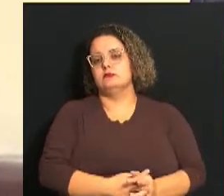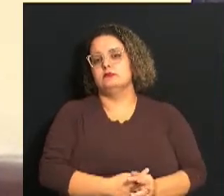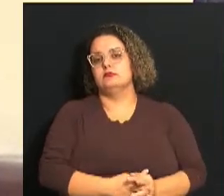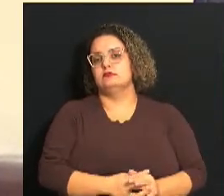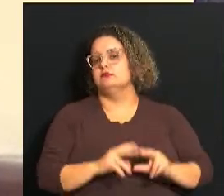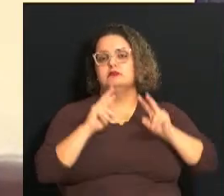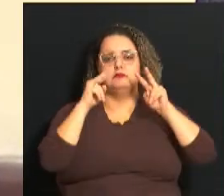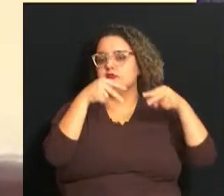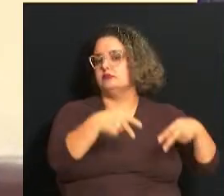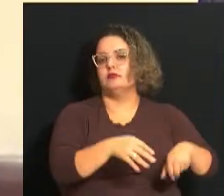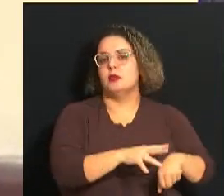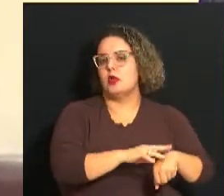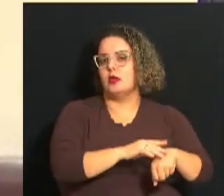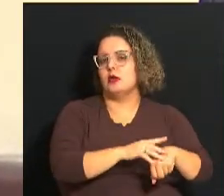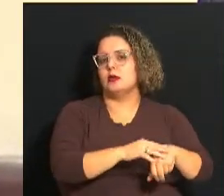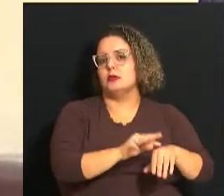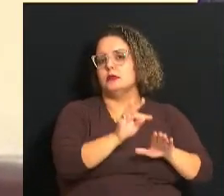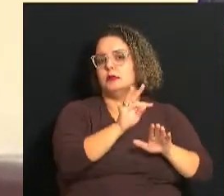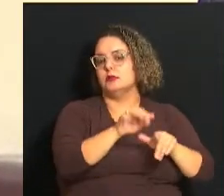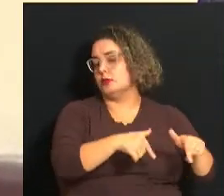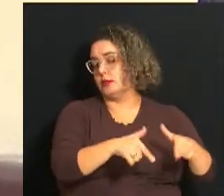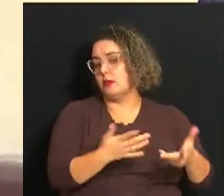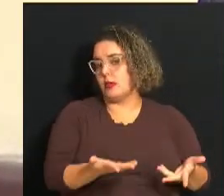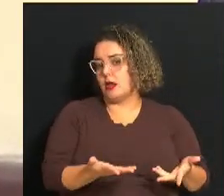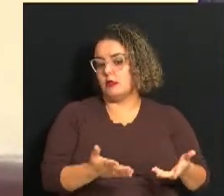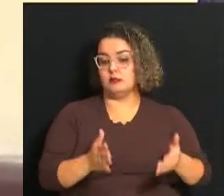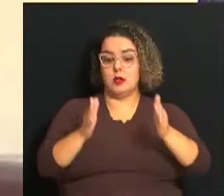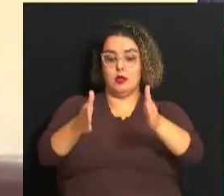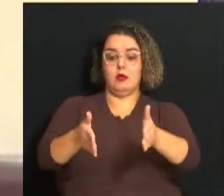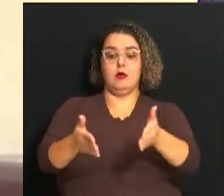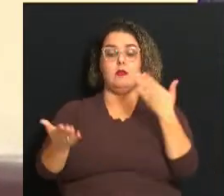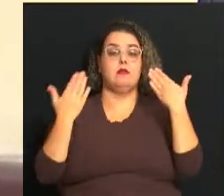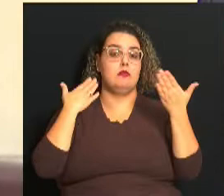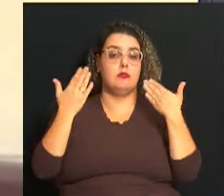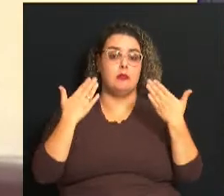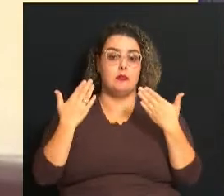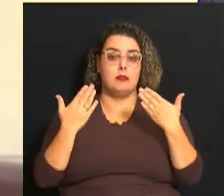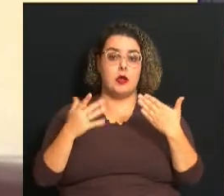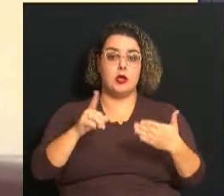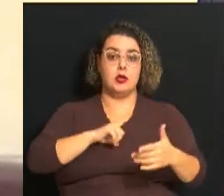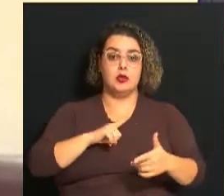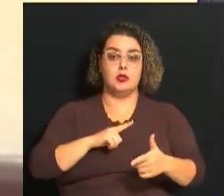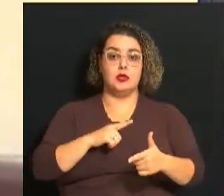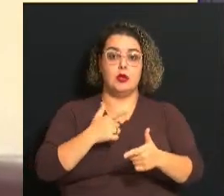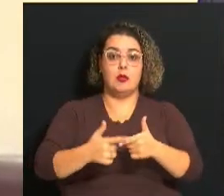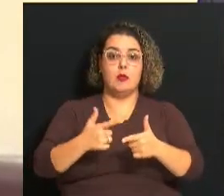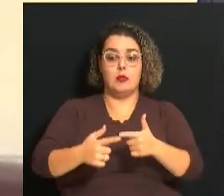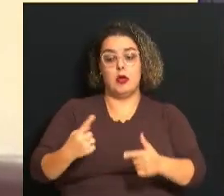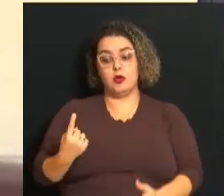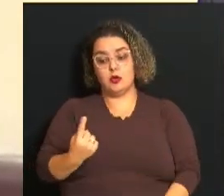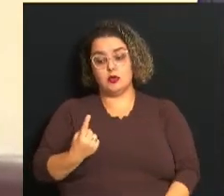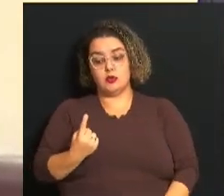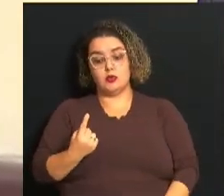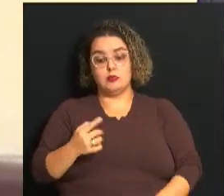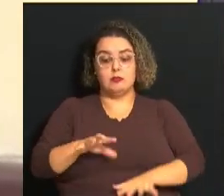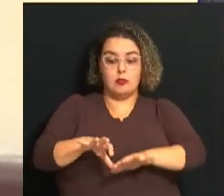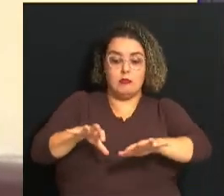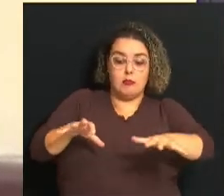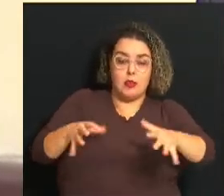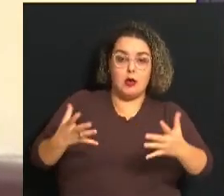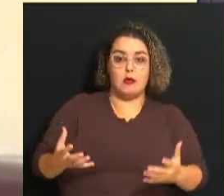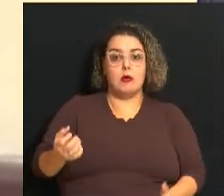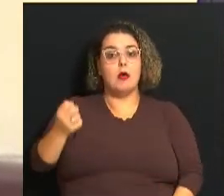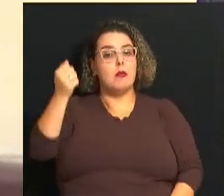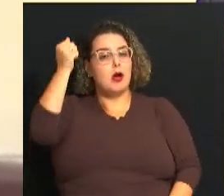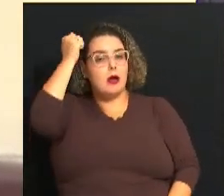reconhecido como doença do trabalho quando é tratado como problemas psicológicos tinha um problema da individualização do problema como se fosse uma culpa da